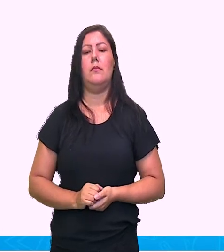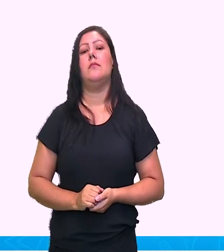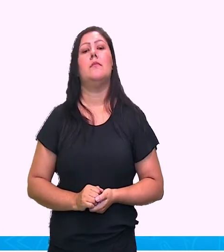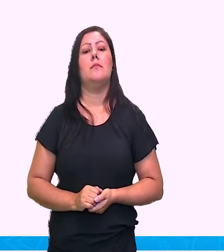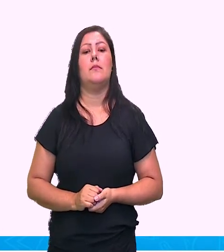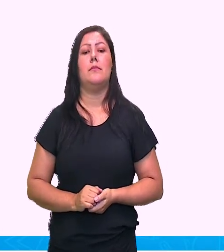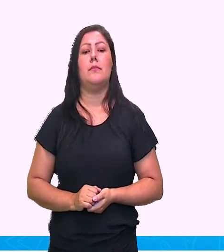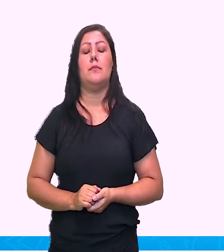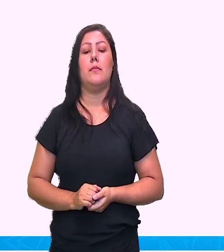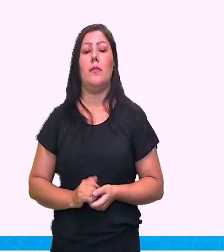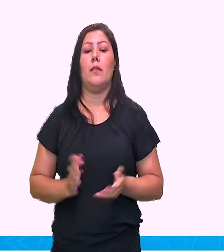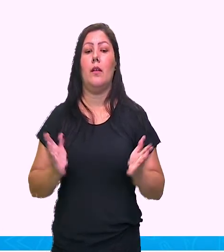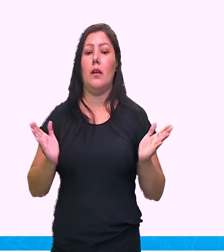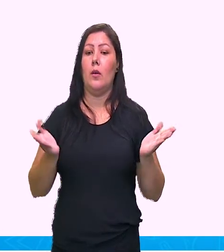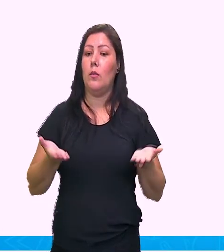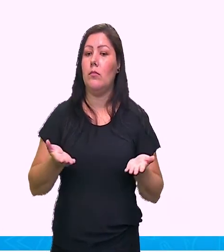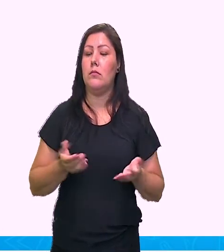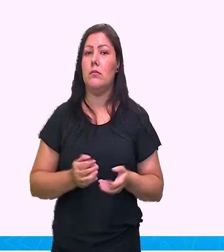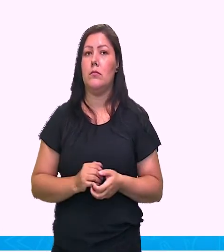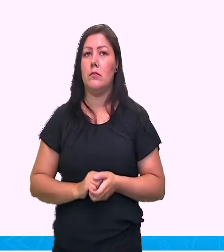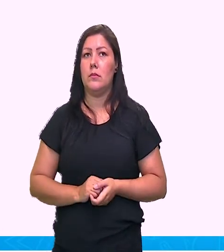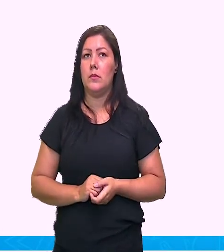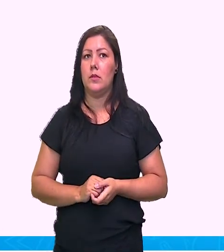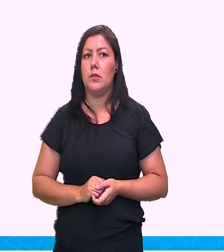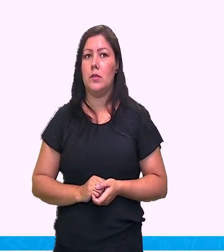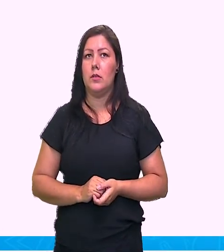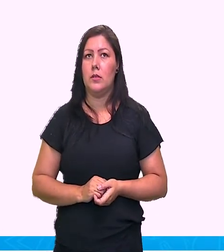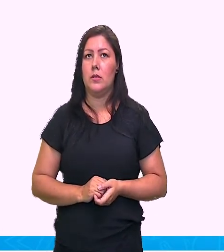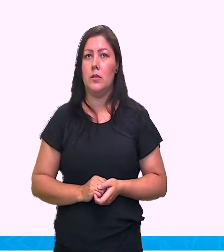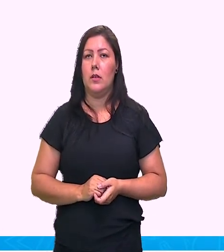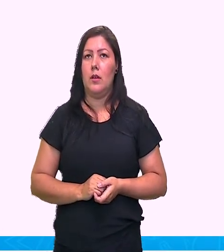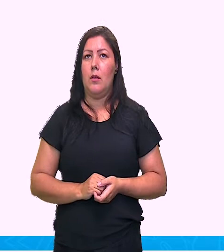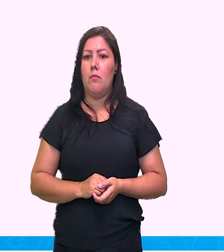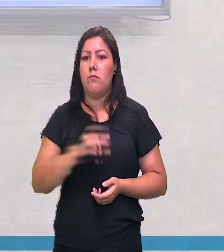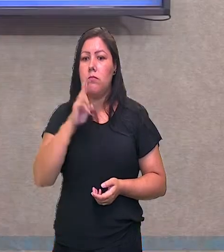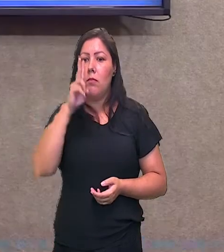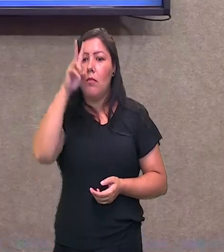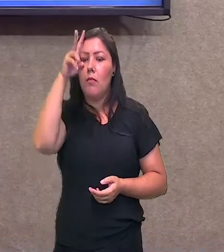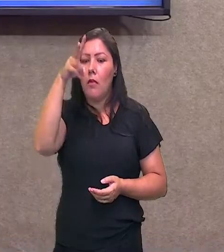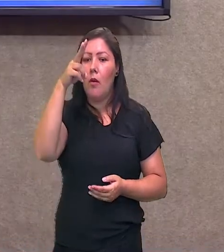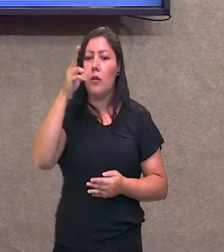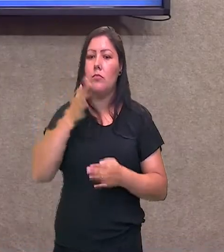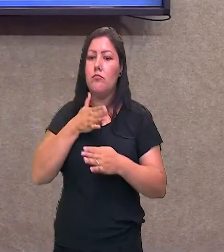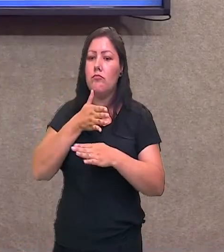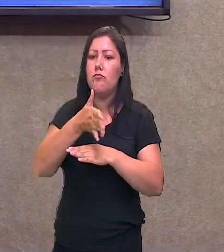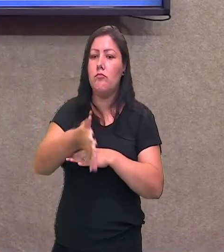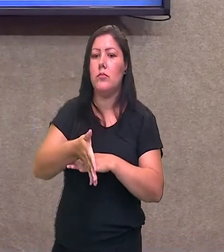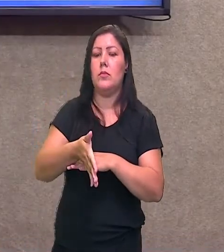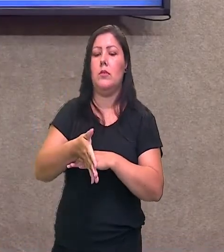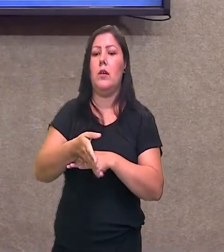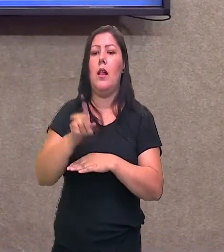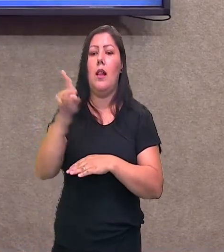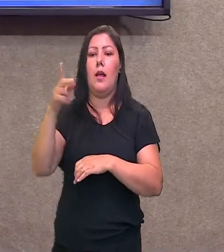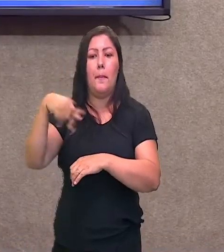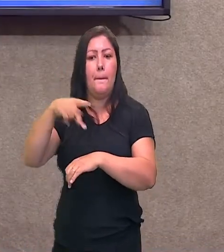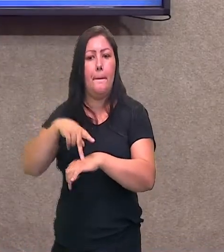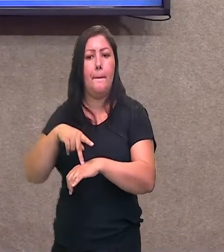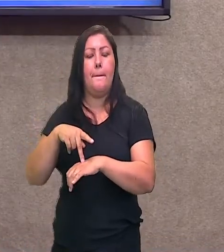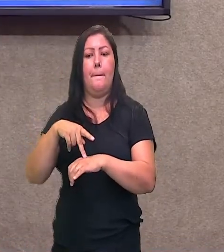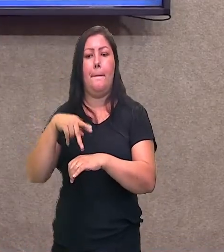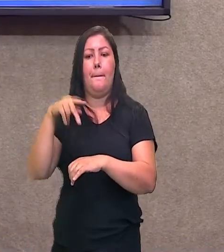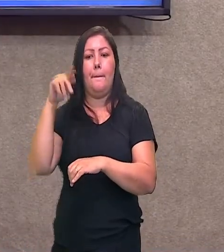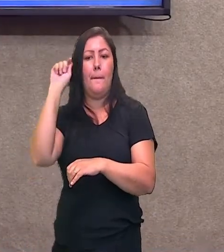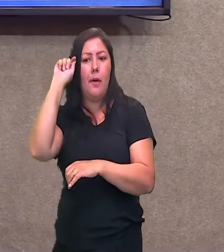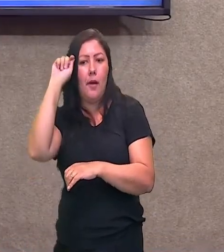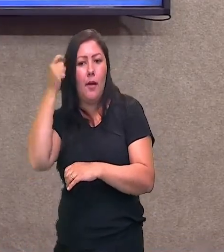atuação dela hoje eu vejo muito intensa em países da África e em alguns